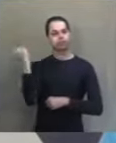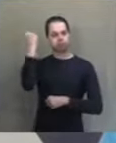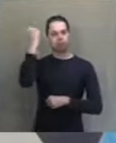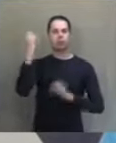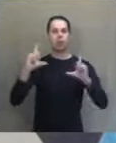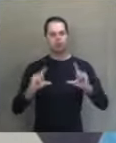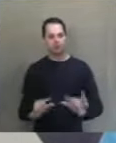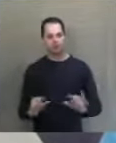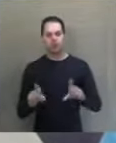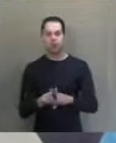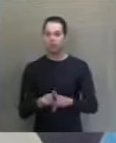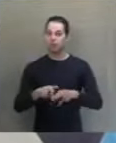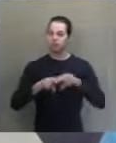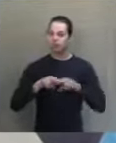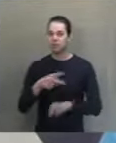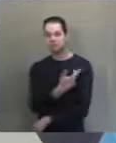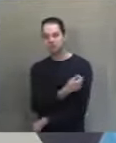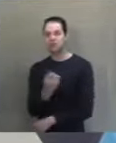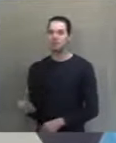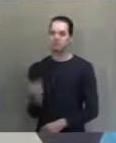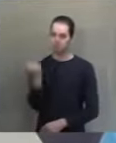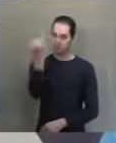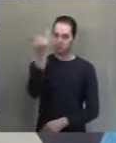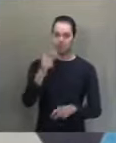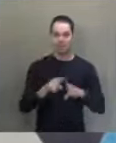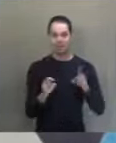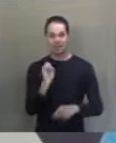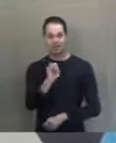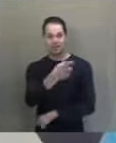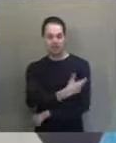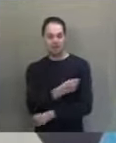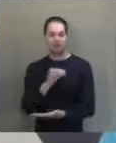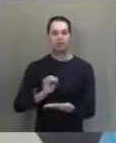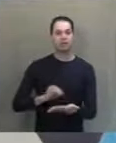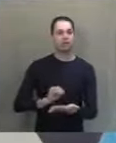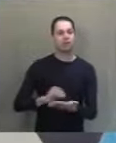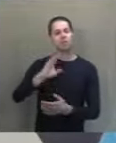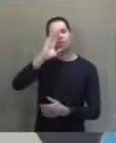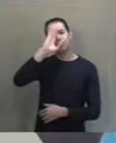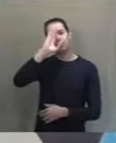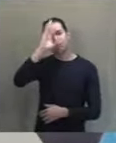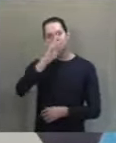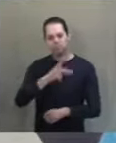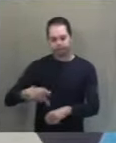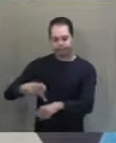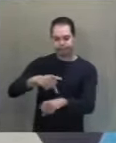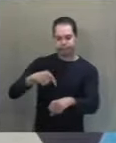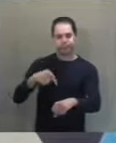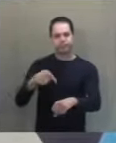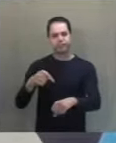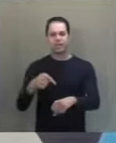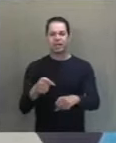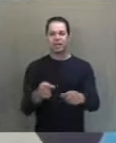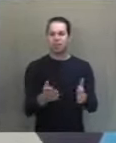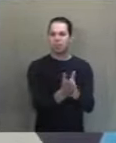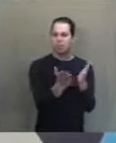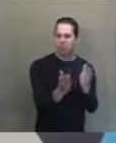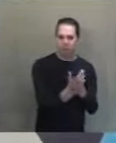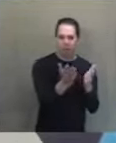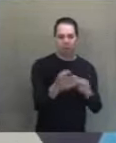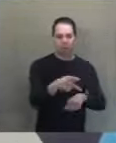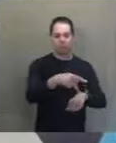Vejam a importância da vacina. Mas a falta de vacina, principalmente pelos países menos